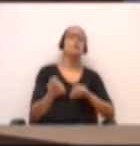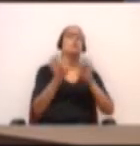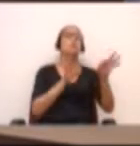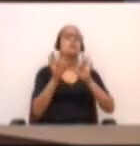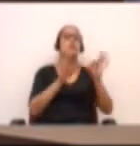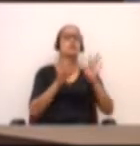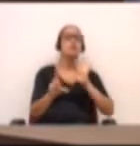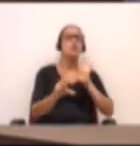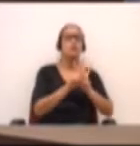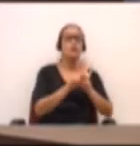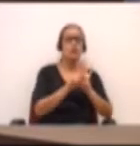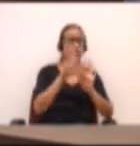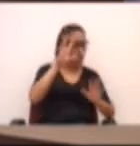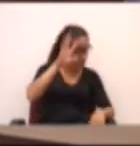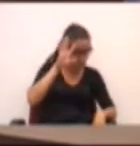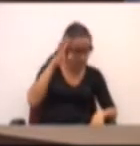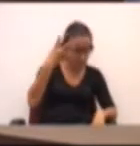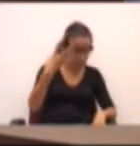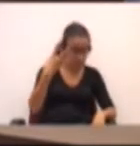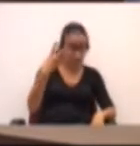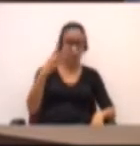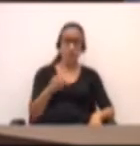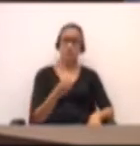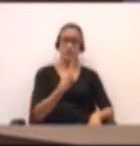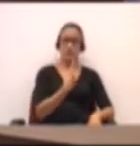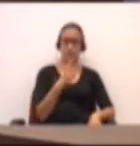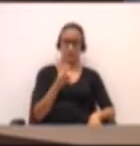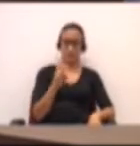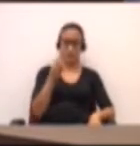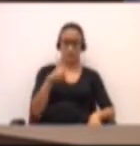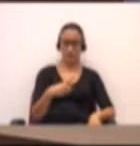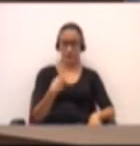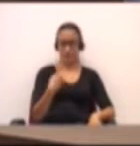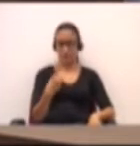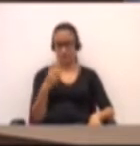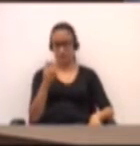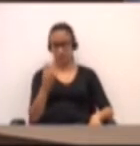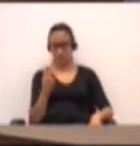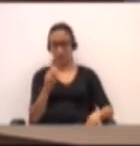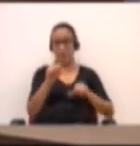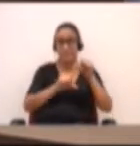15/2015. Modifica o artigo 2º do projeto de resolução